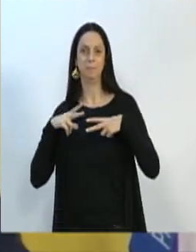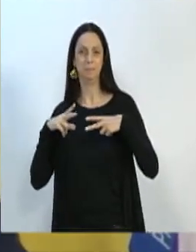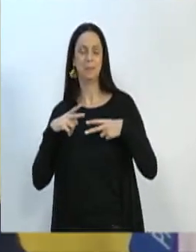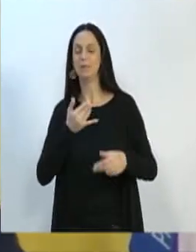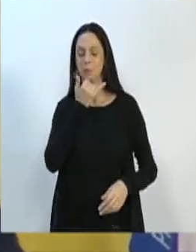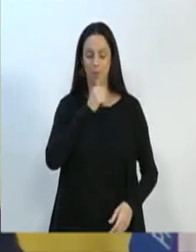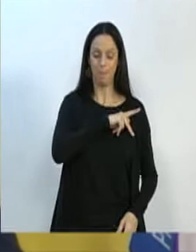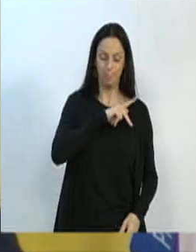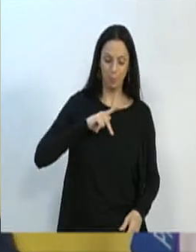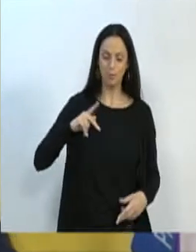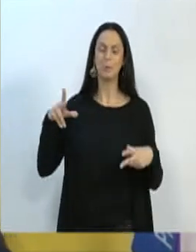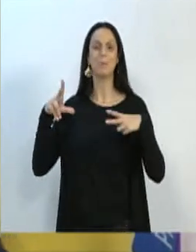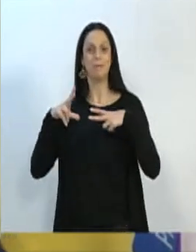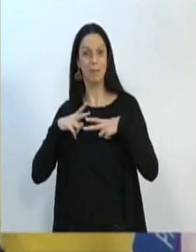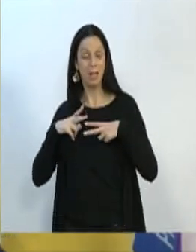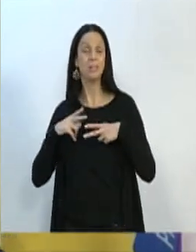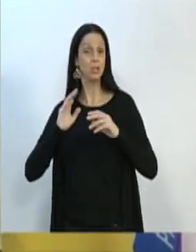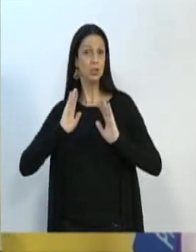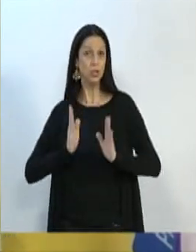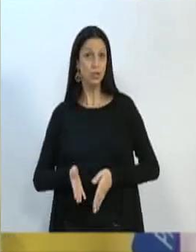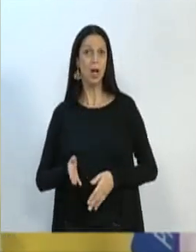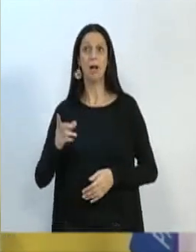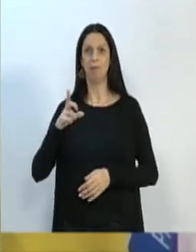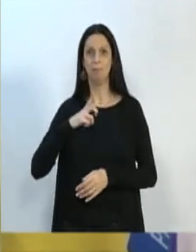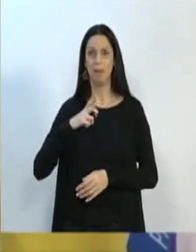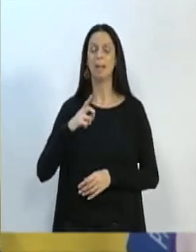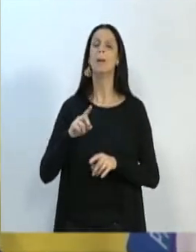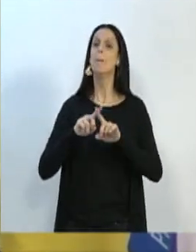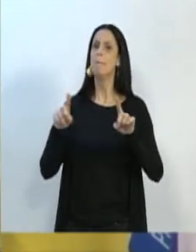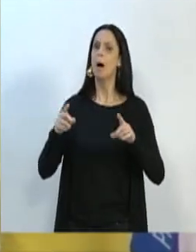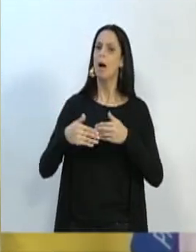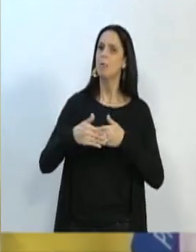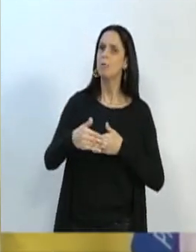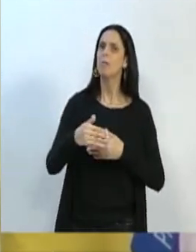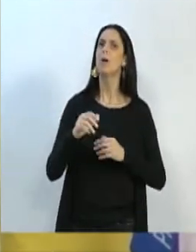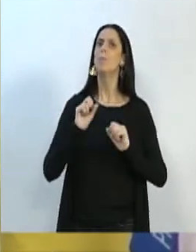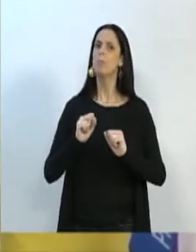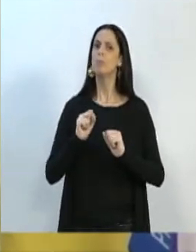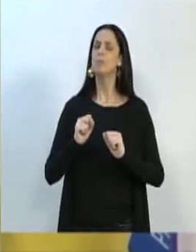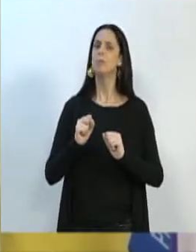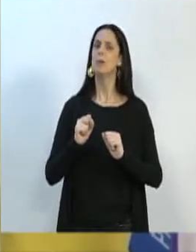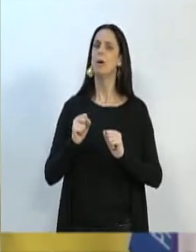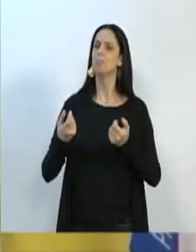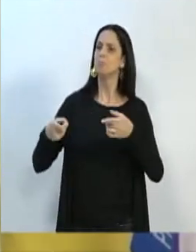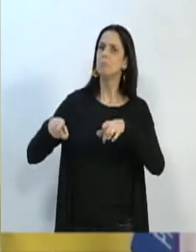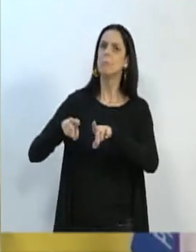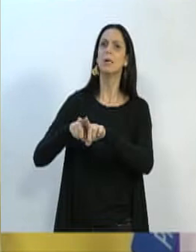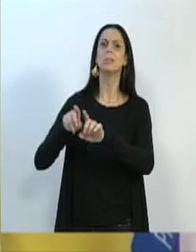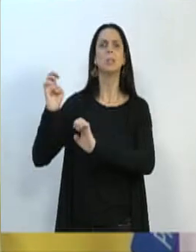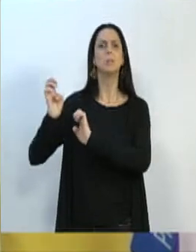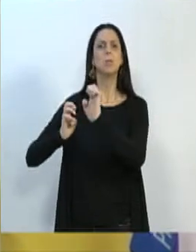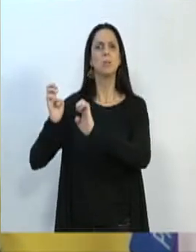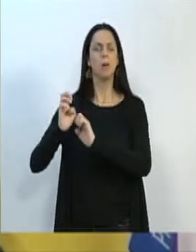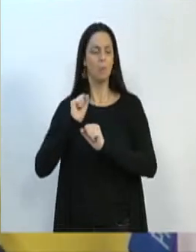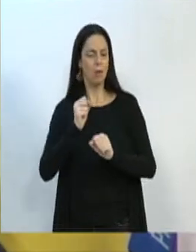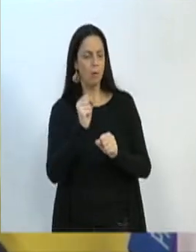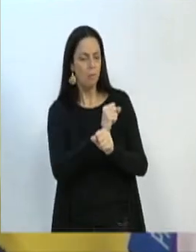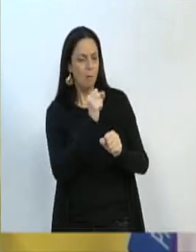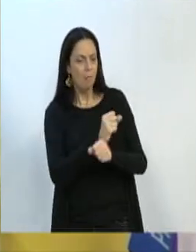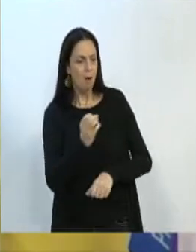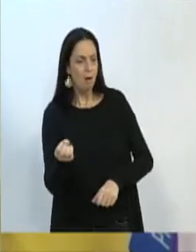parceria público-privada com uma empresa que possa construir novas escolas novas creches